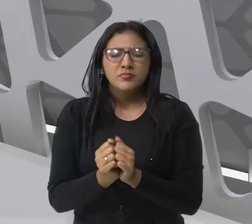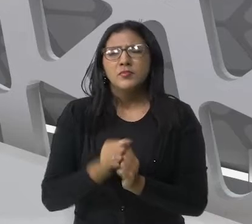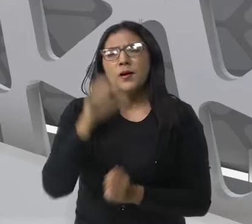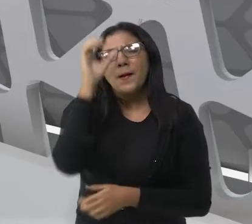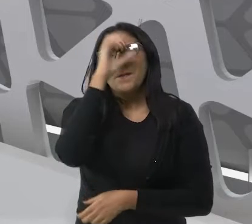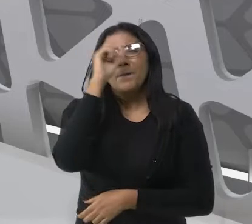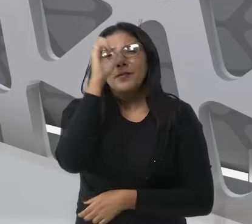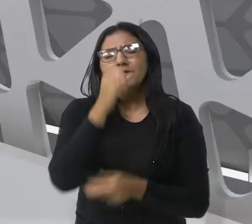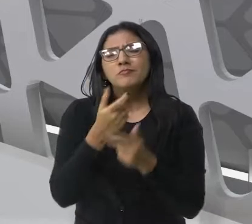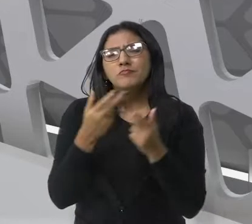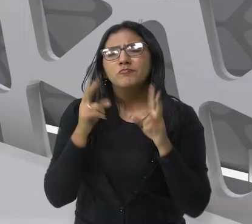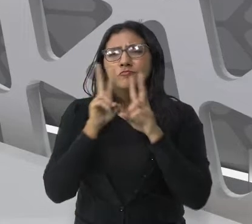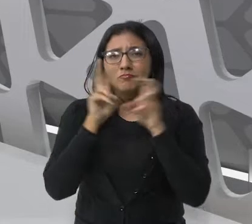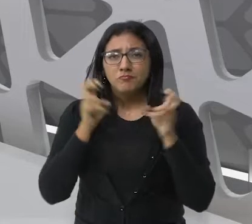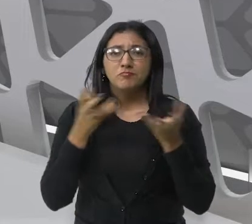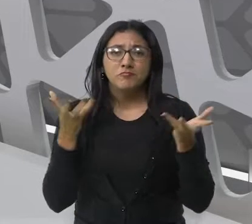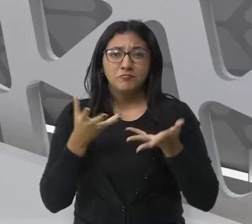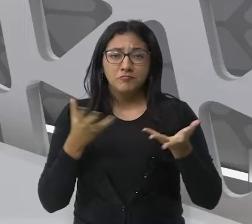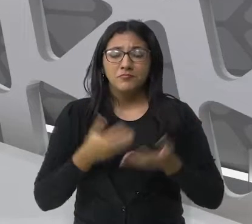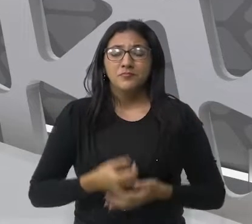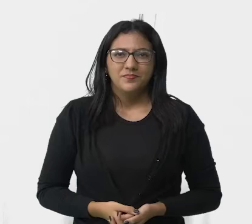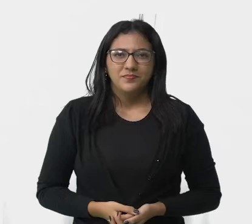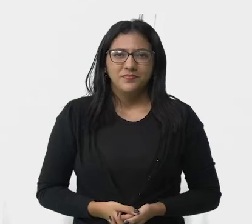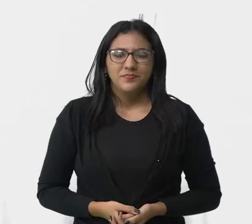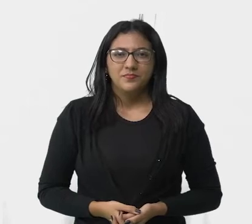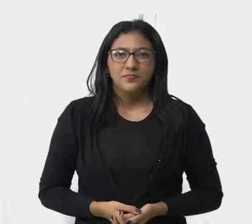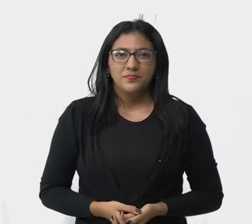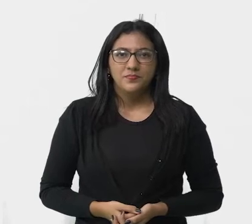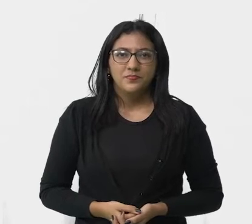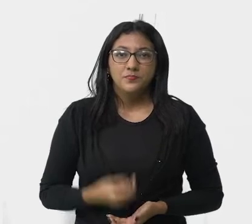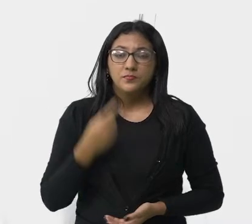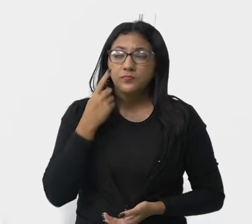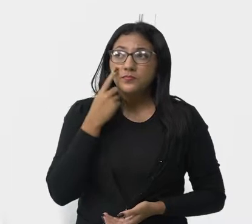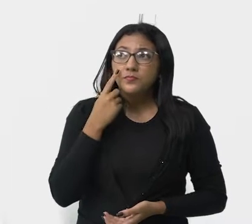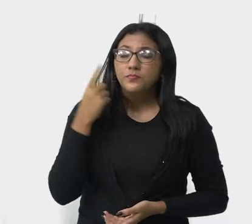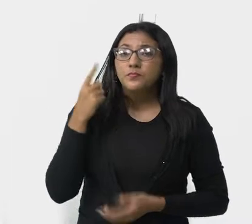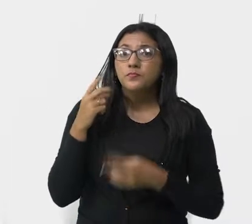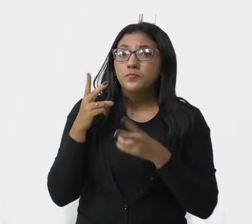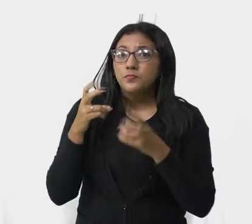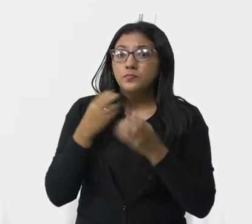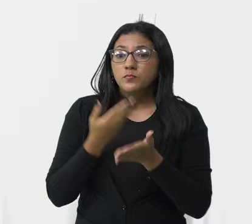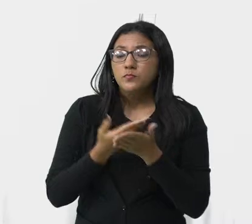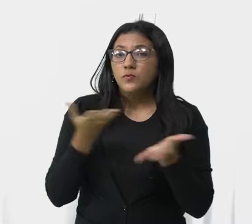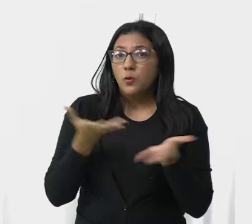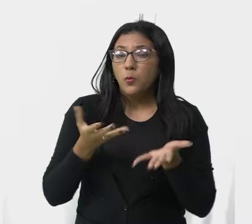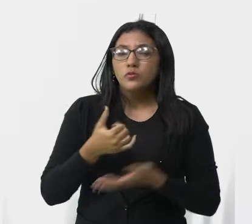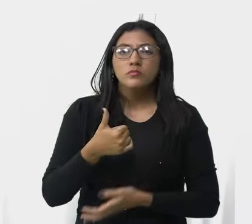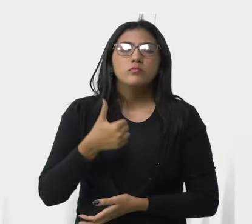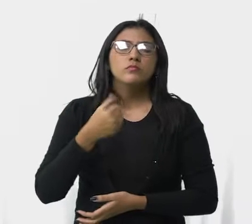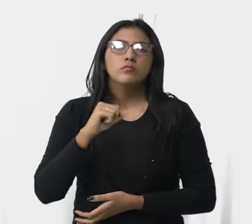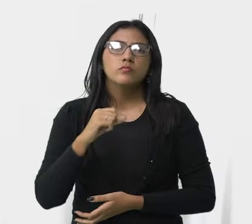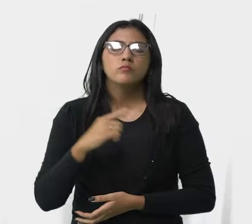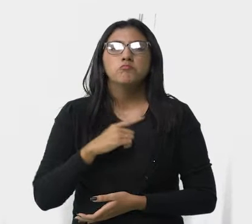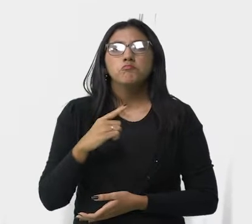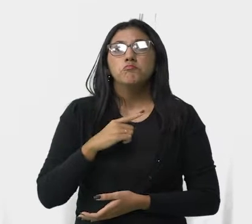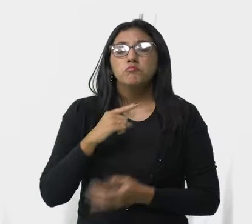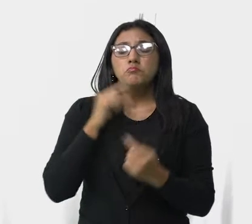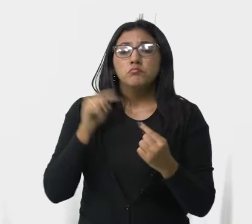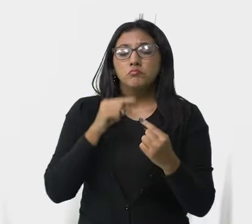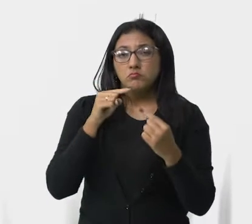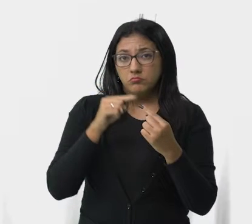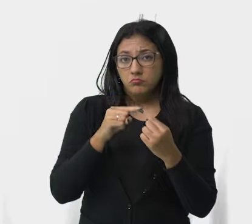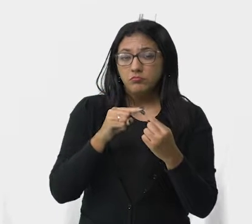que nós iremos estudar na nossa aula a partir de agora. Na nossa aula 18, nós temos sobre o objeto